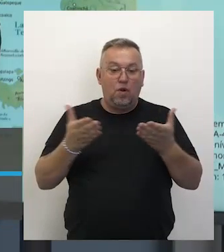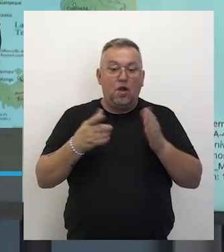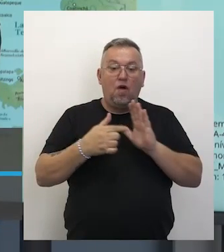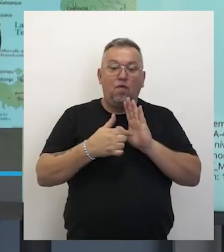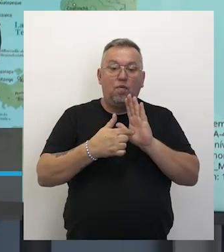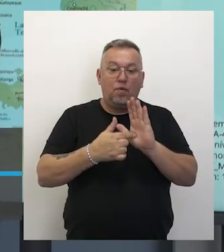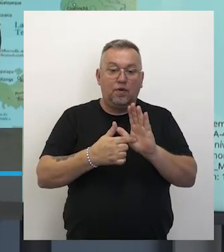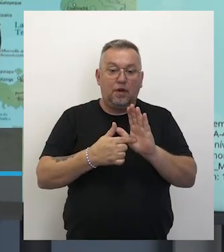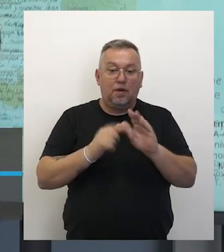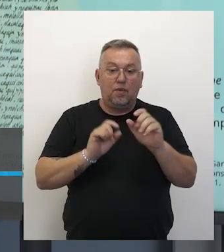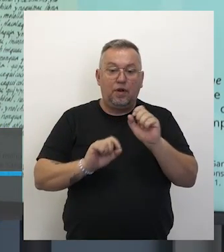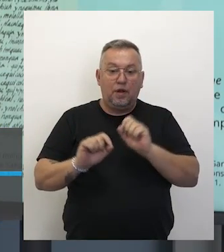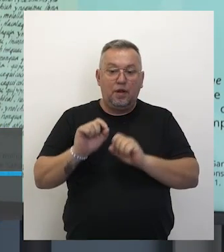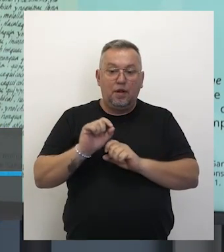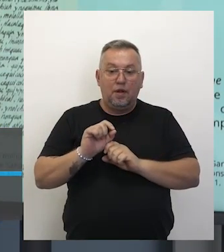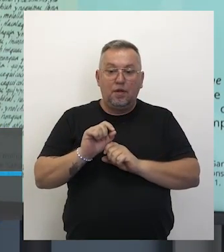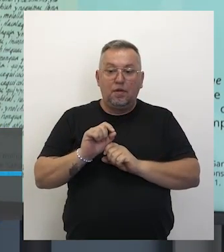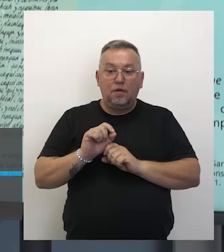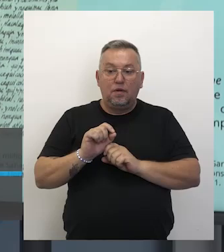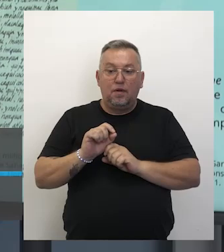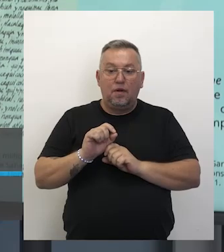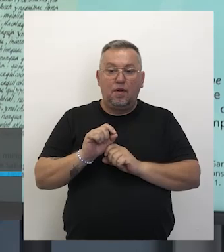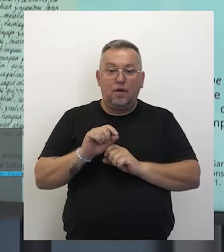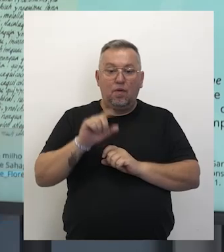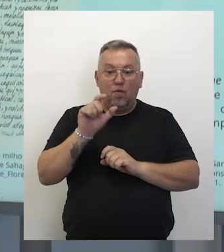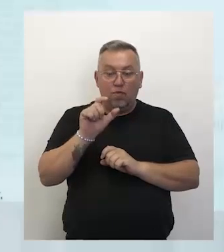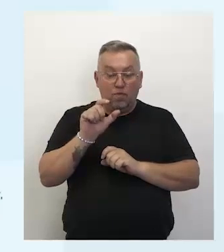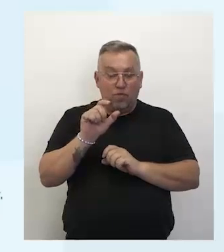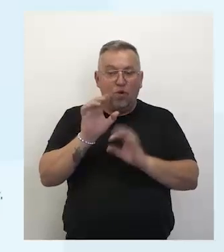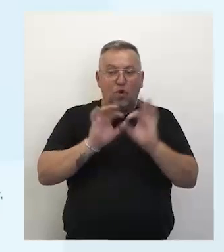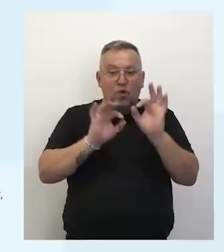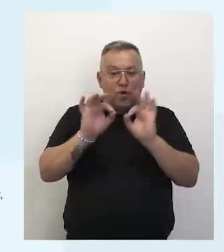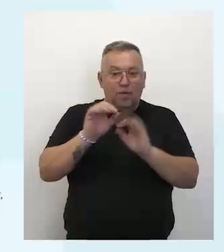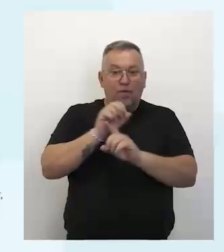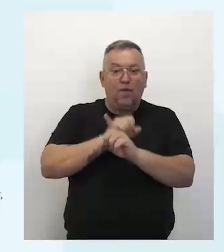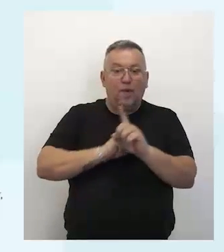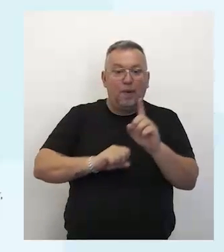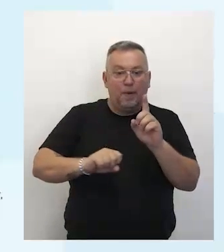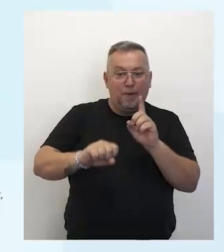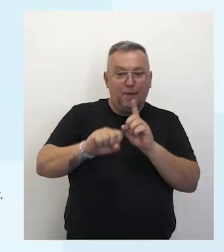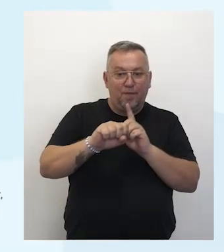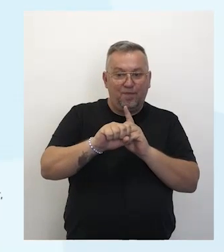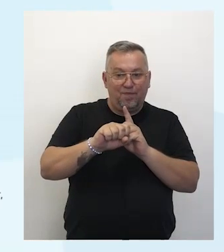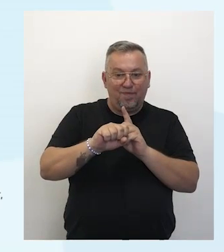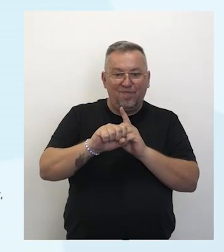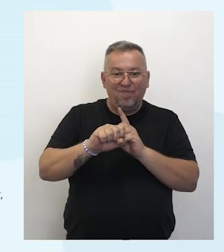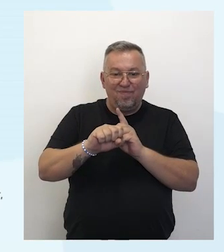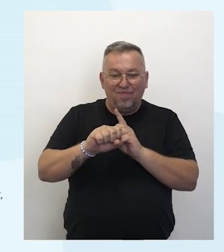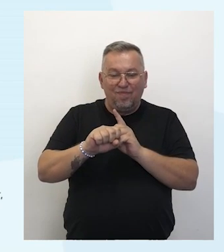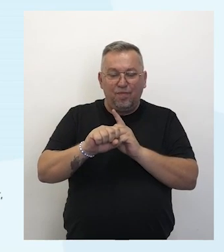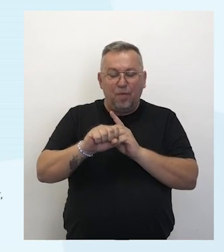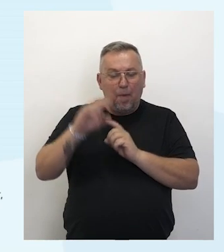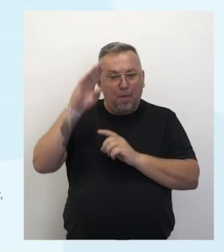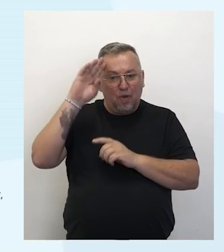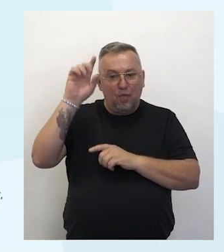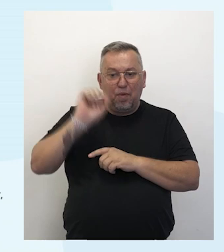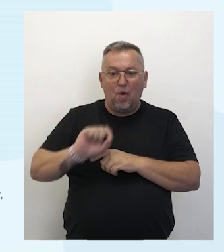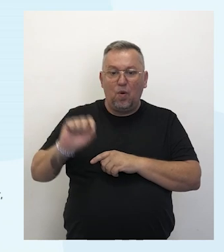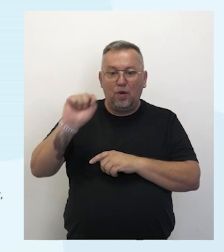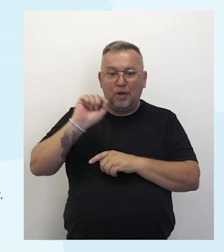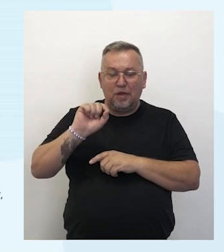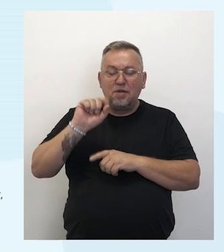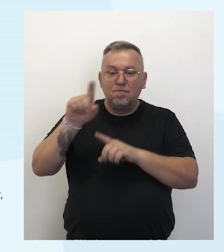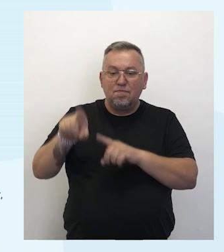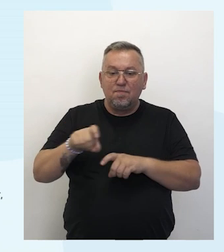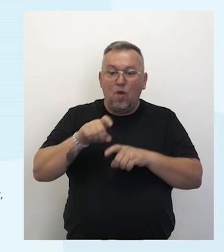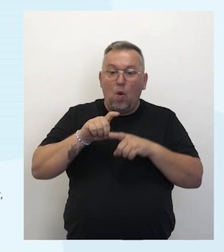mostrar para vocês um pouquinho da organização social. Olha lá. Eles tinham como principais produtos agrícolas